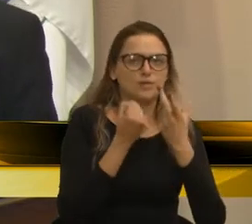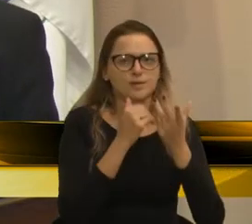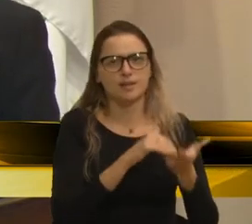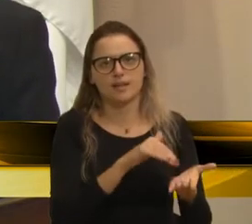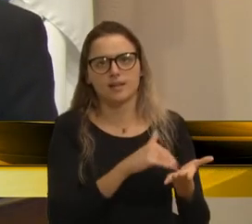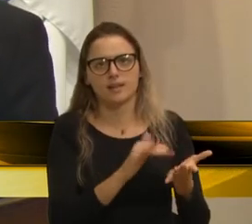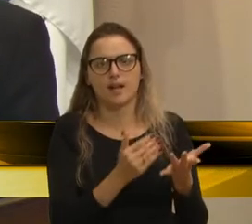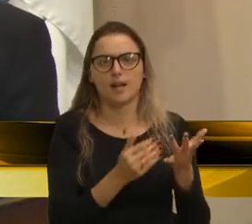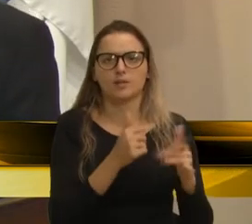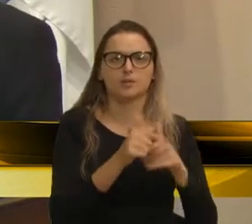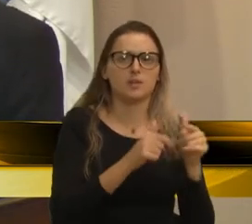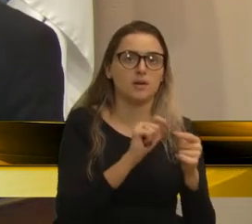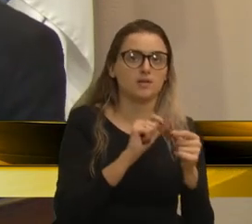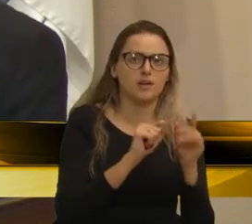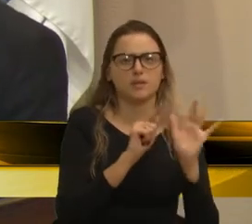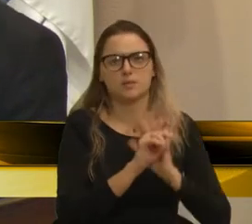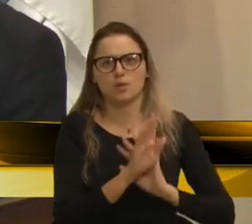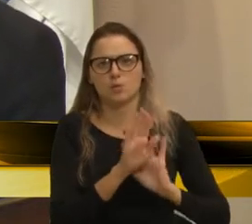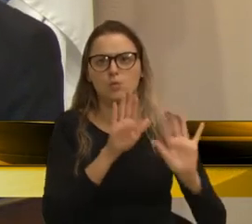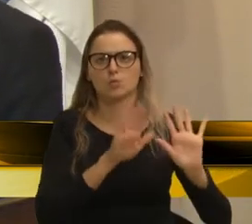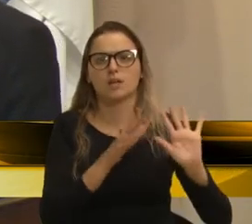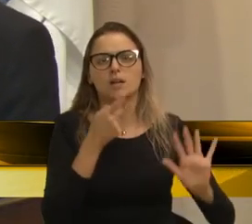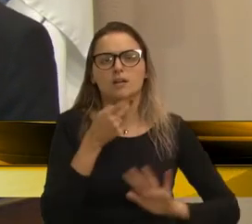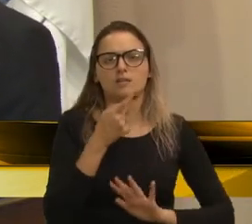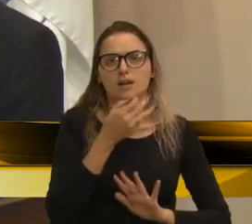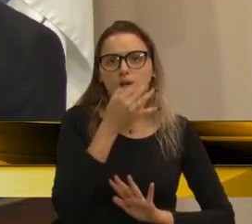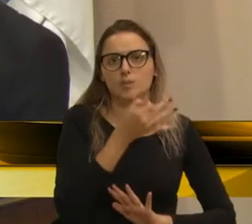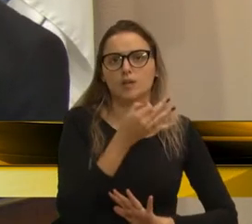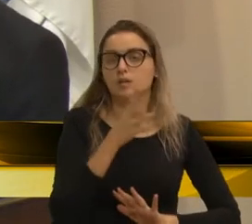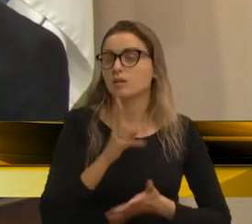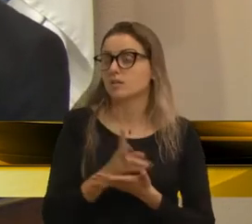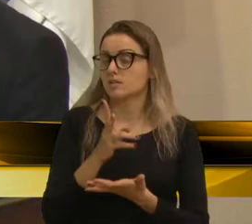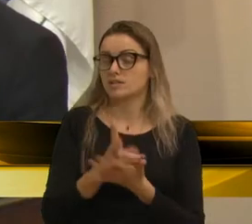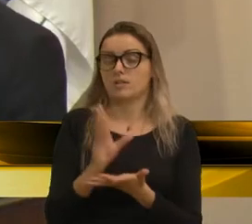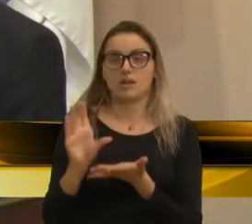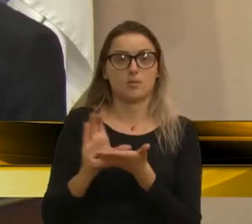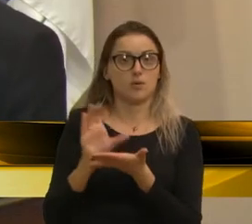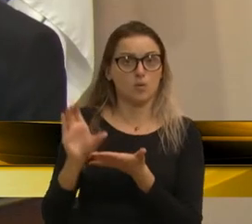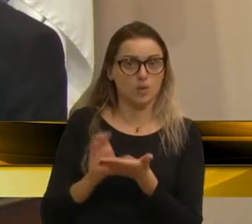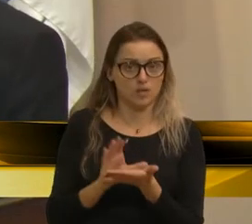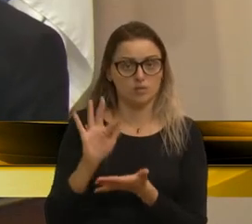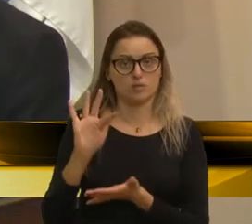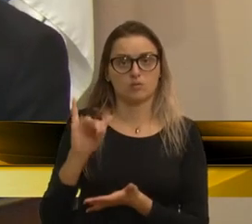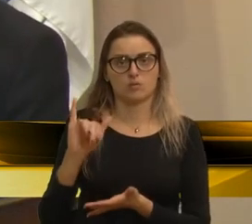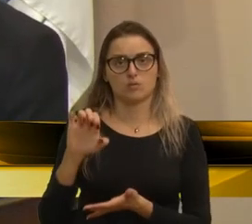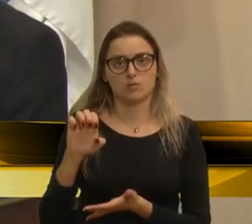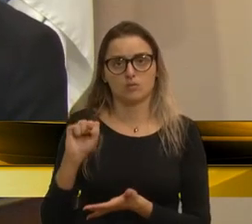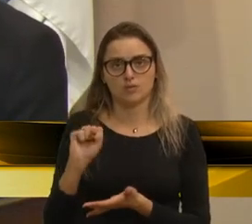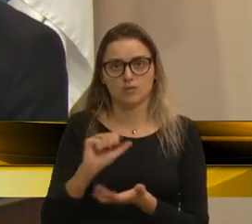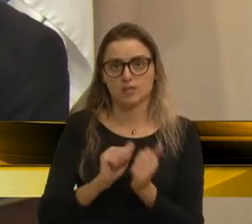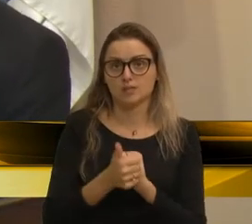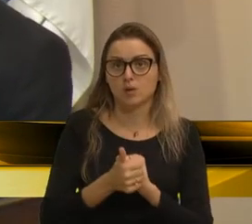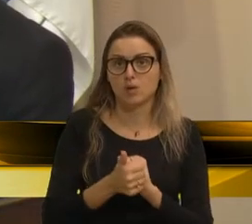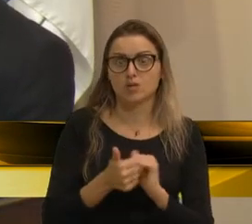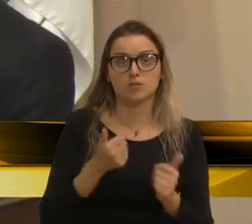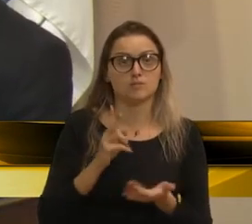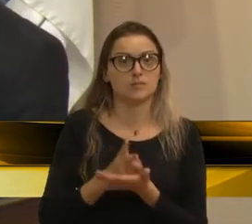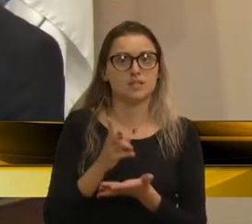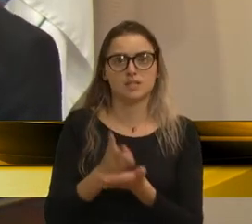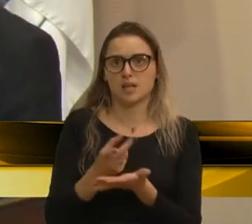mas mantiveram a secretaria. Permite uma parte. Com valores para o Fiesport altos,